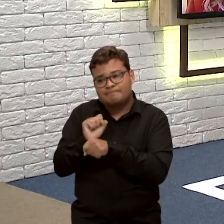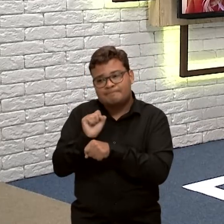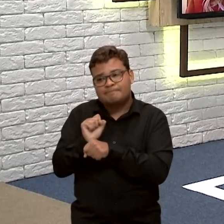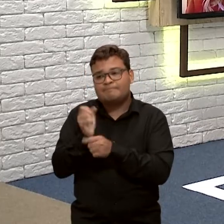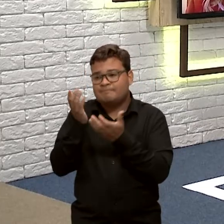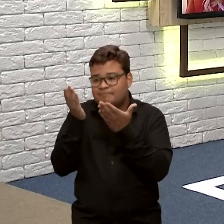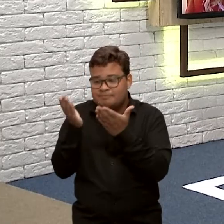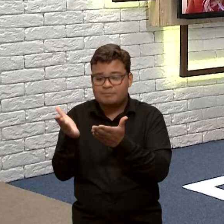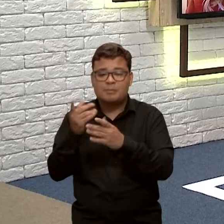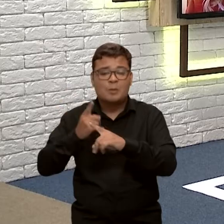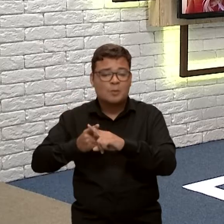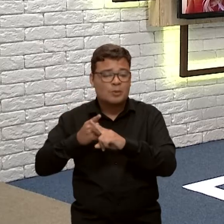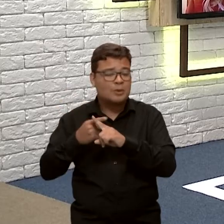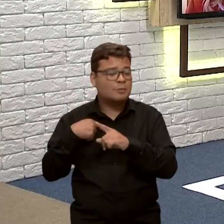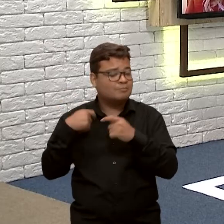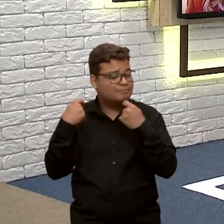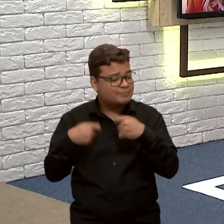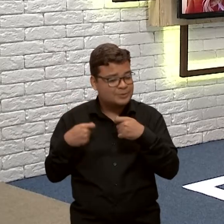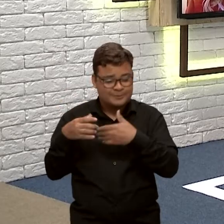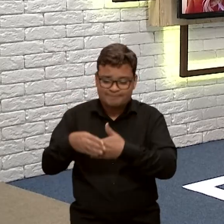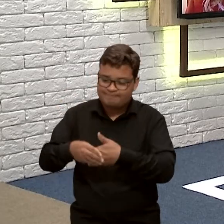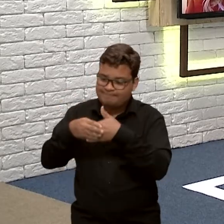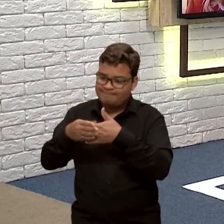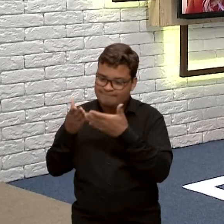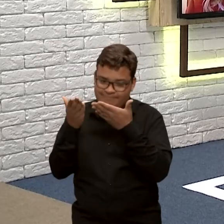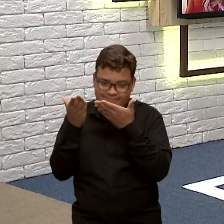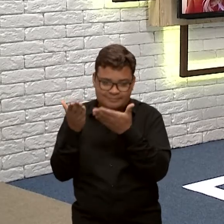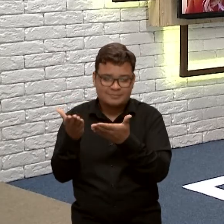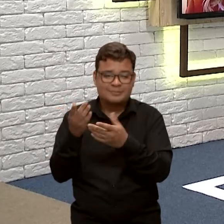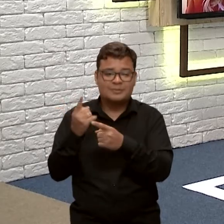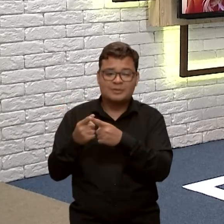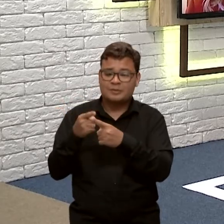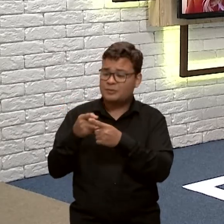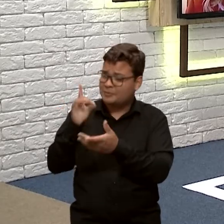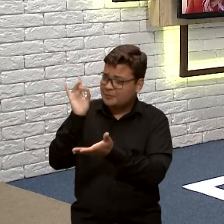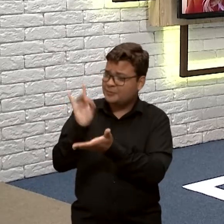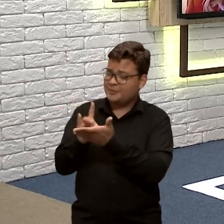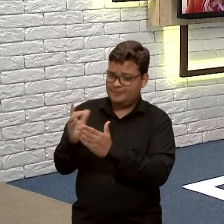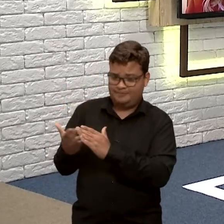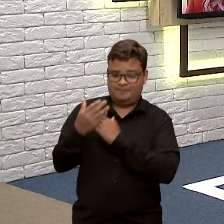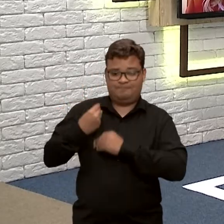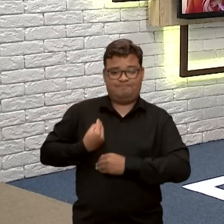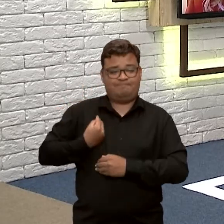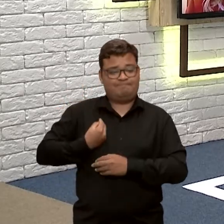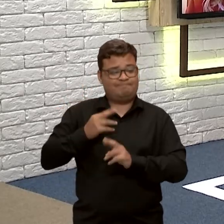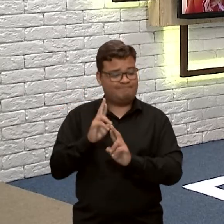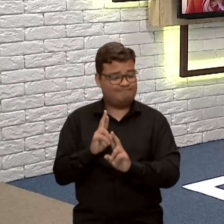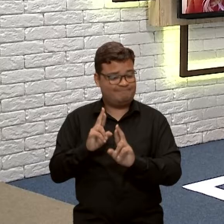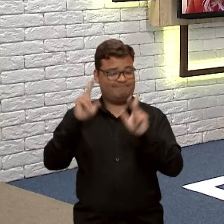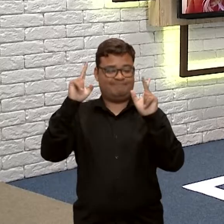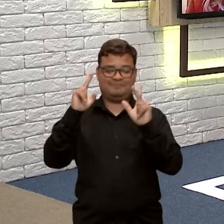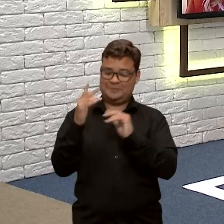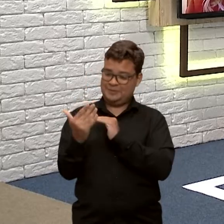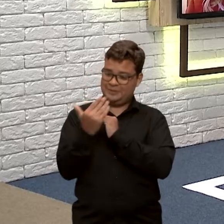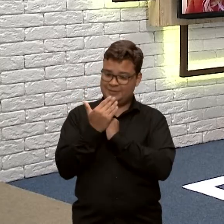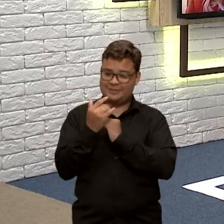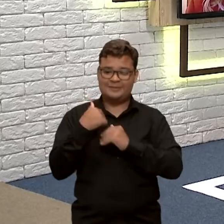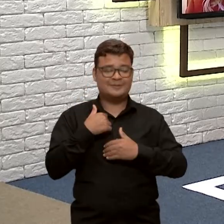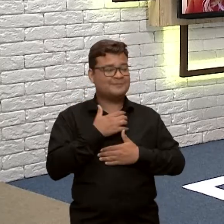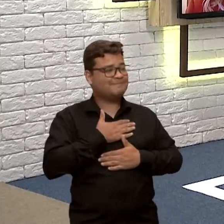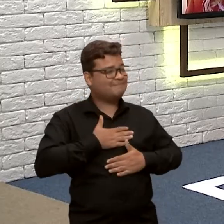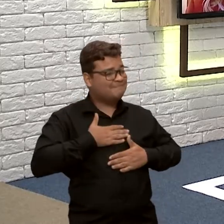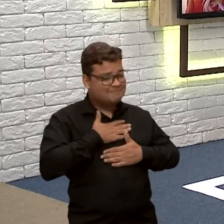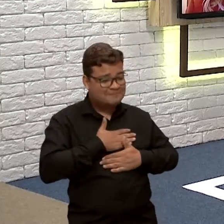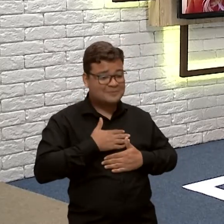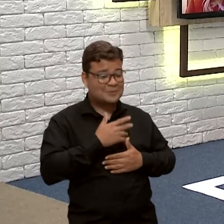aqui, porque eu precisava cumprimentar a senhora, porque a senhora fez uma diferença na minha vida. Achei tão bom fazer a diferença na